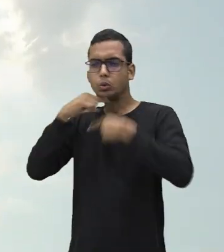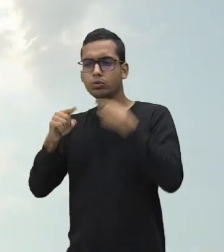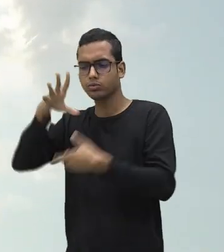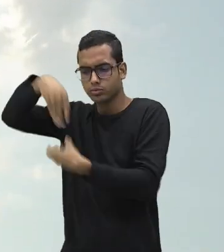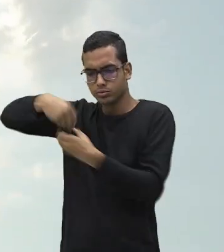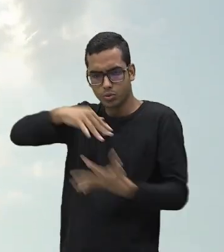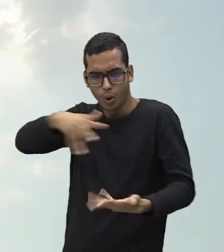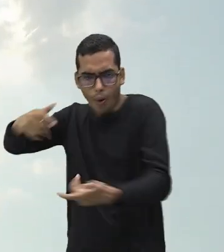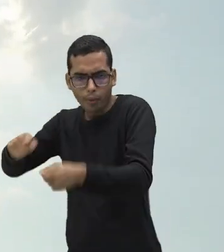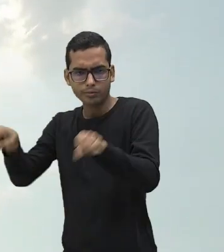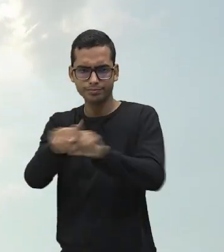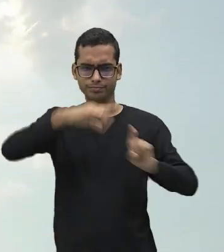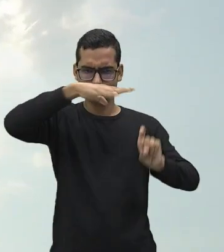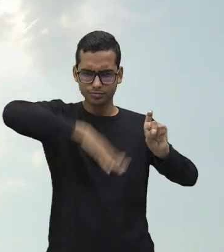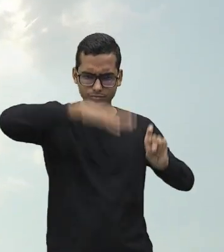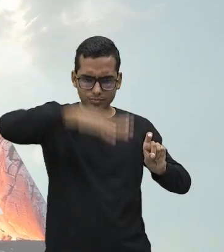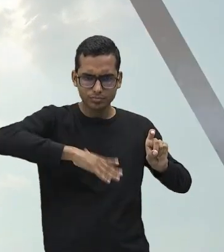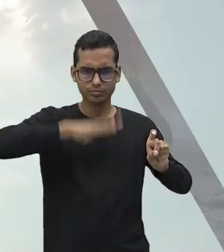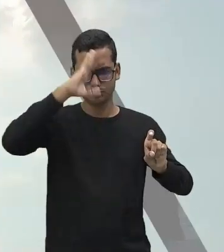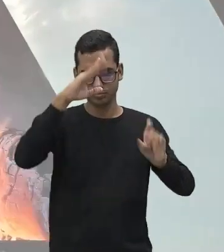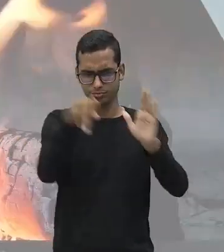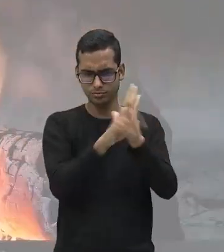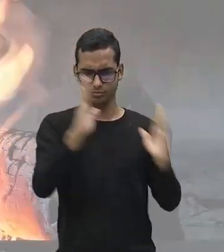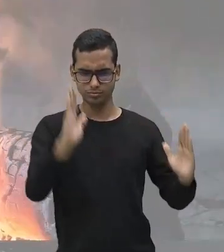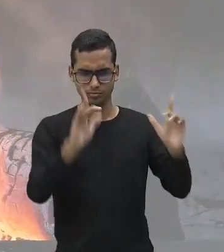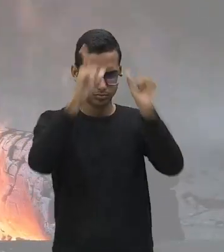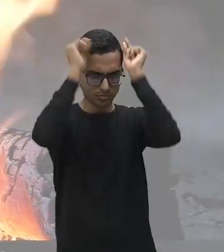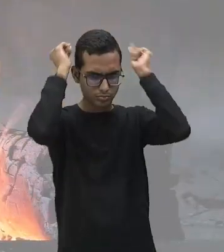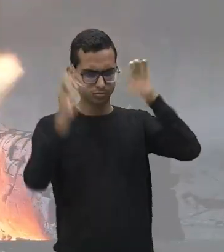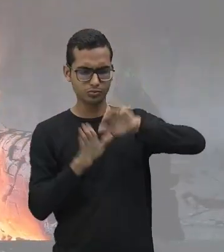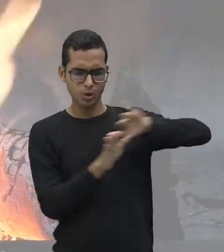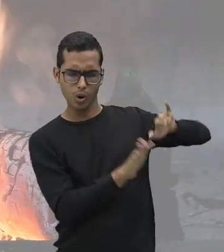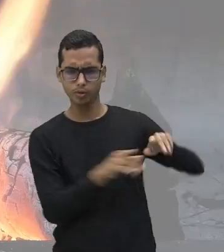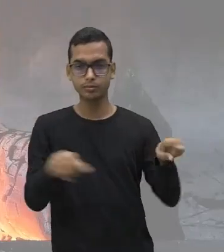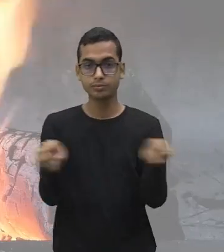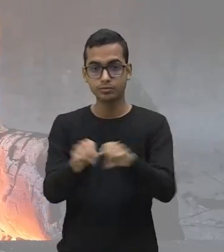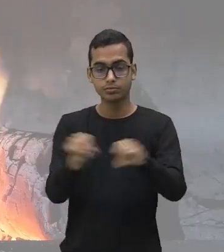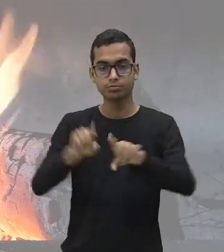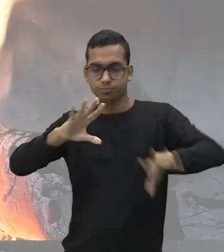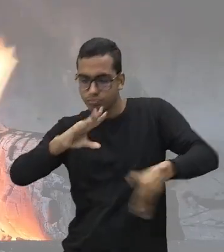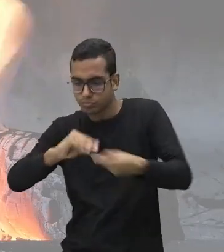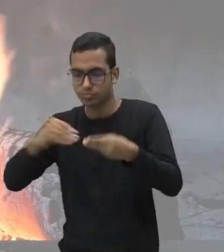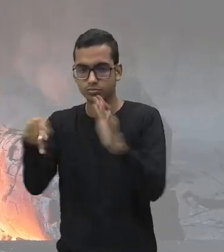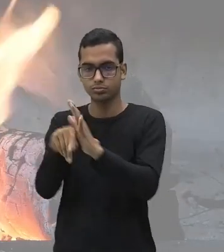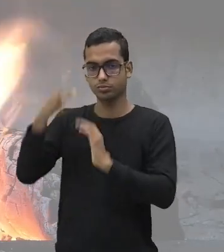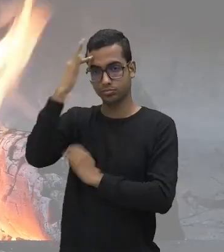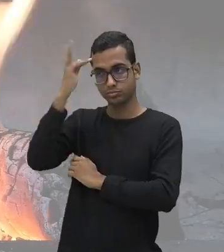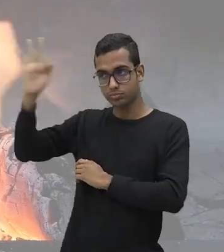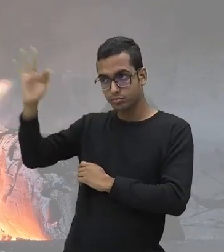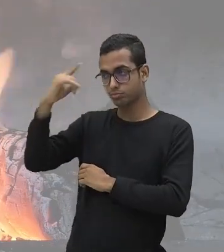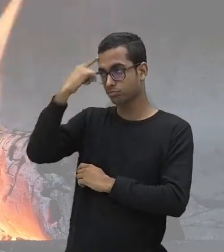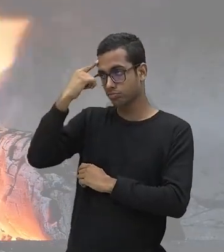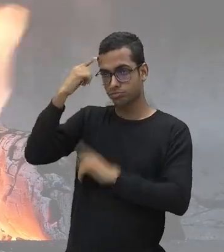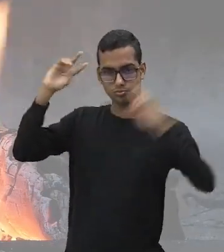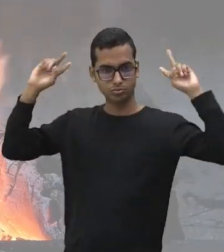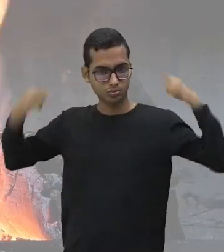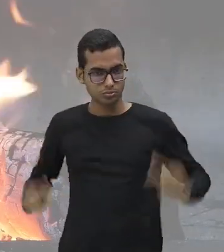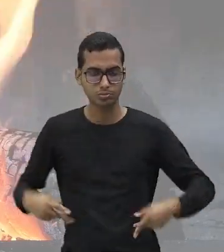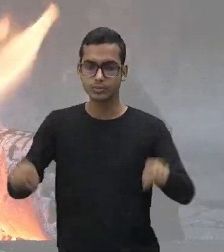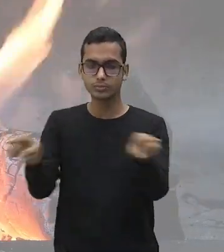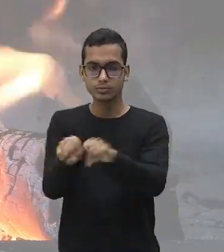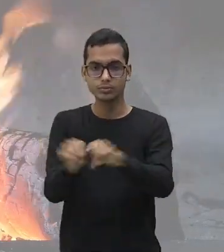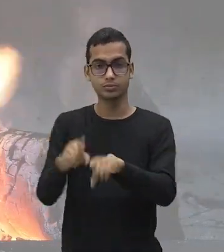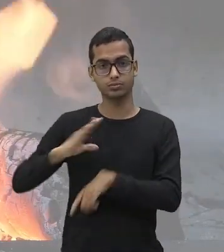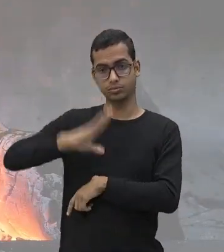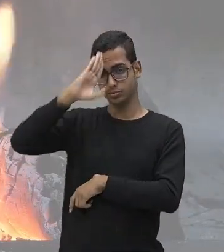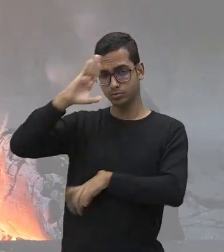explicações mitológicas predominantes na época. Contribuições filosóficas. A principal contribuição de Tales